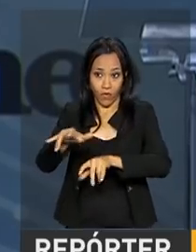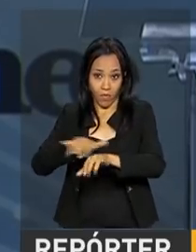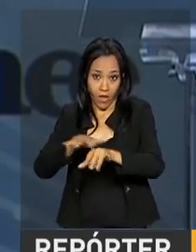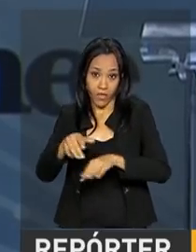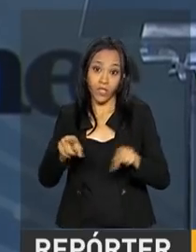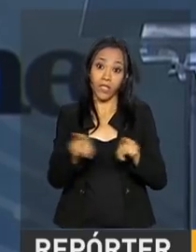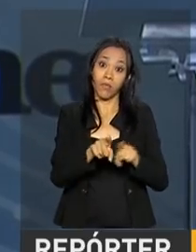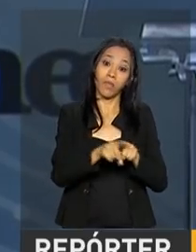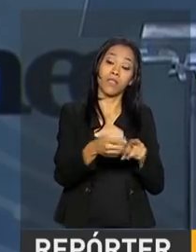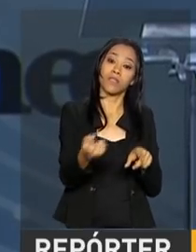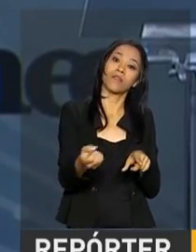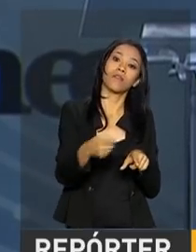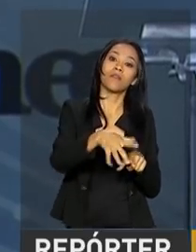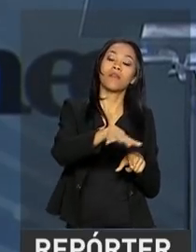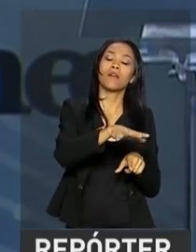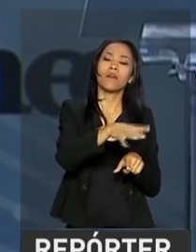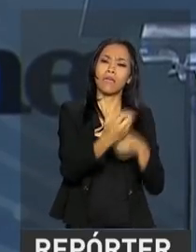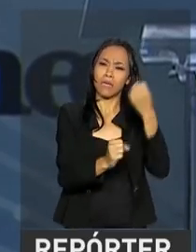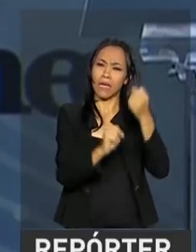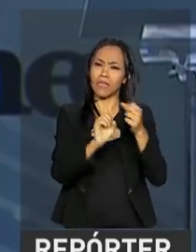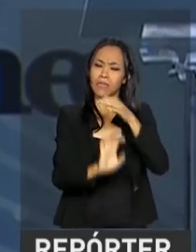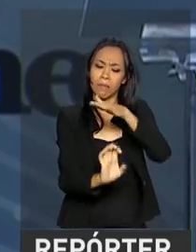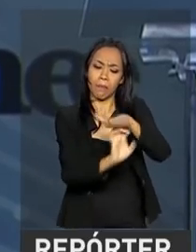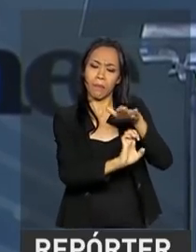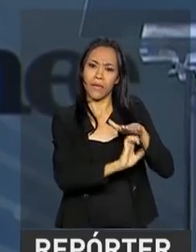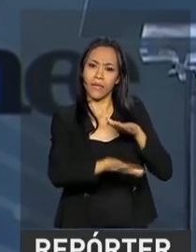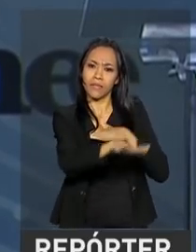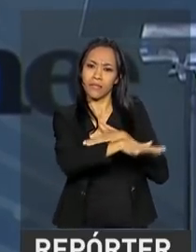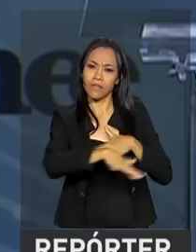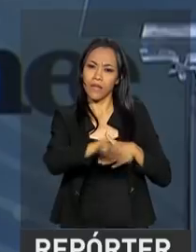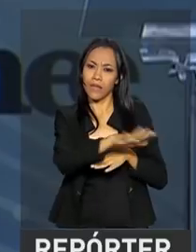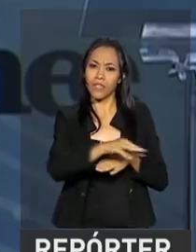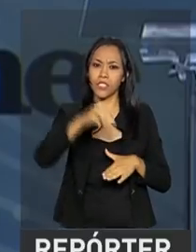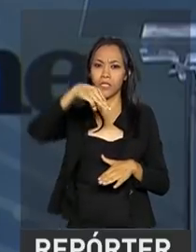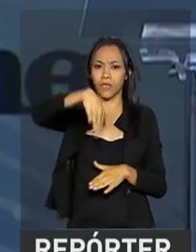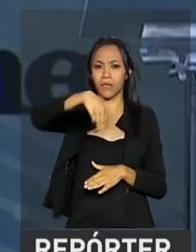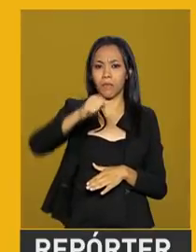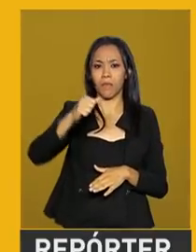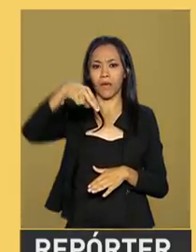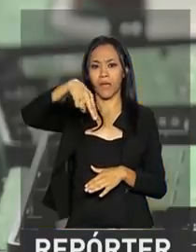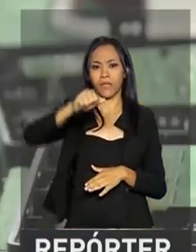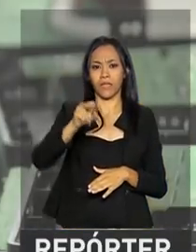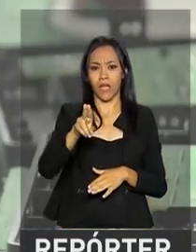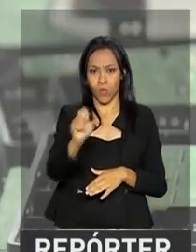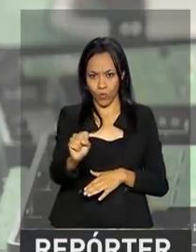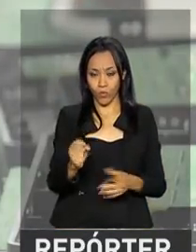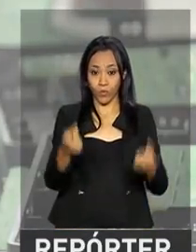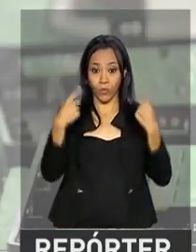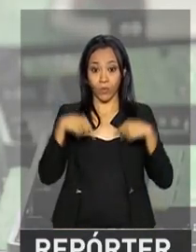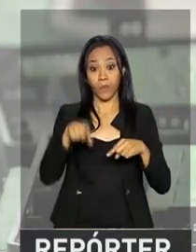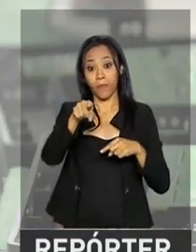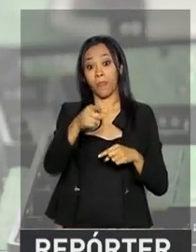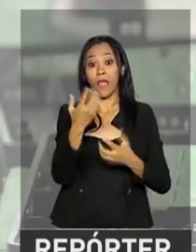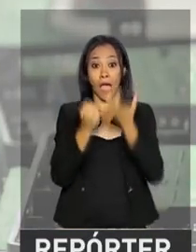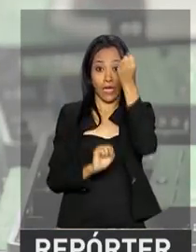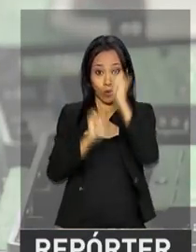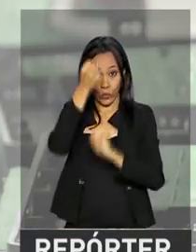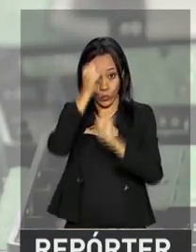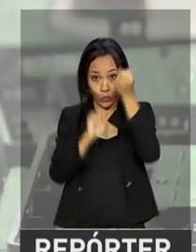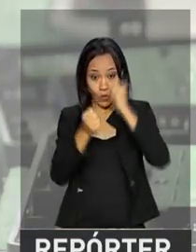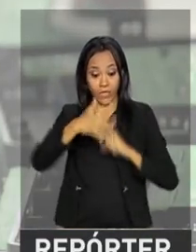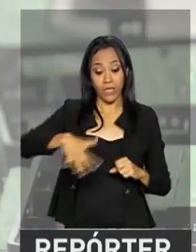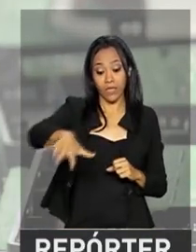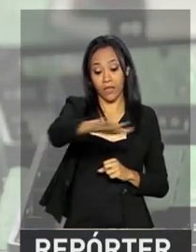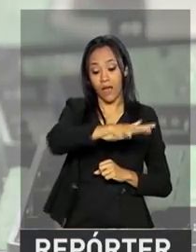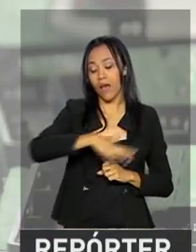medida provisória também vai modernizar todo o sistema de perder na suframa a indústria de elétricos e eletrônicos devem